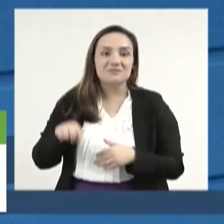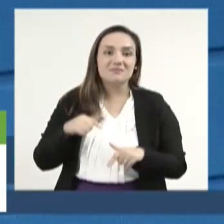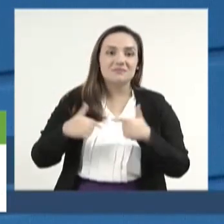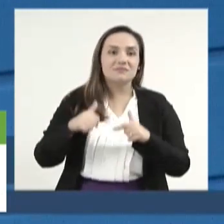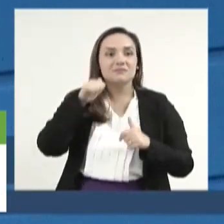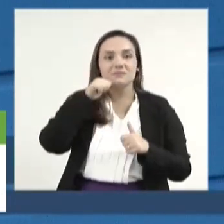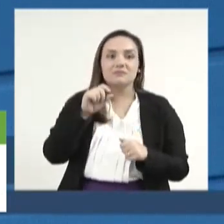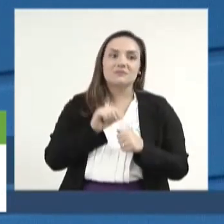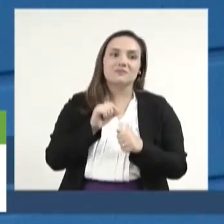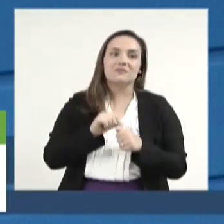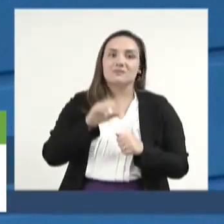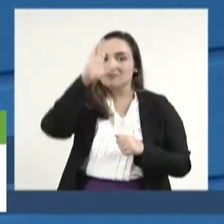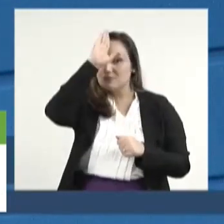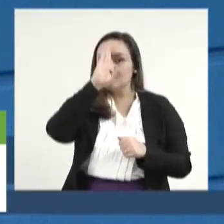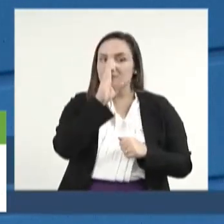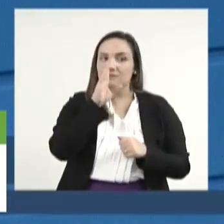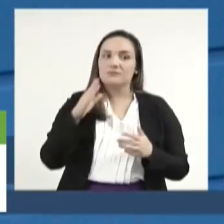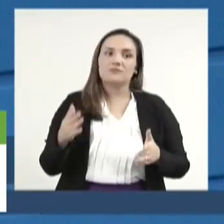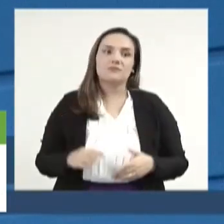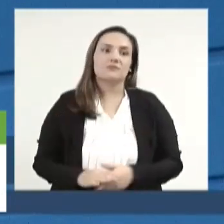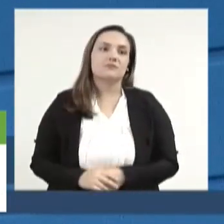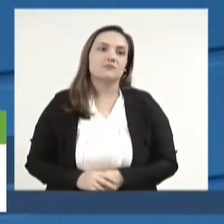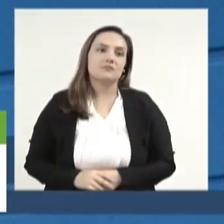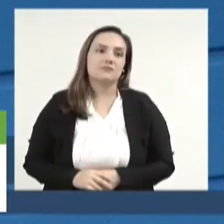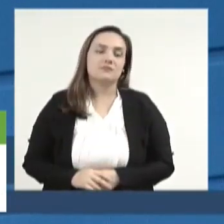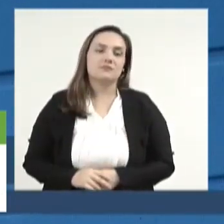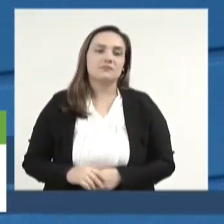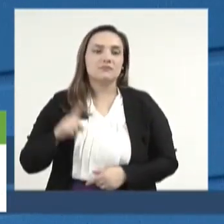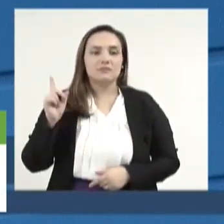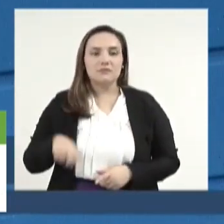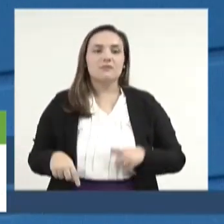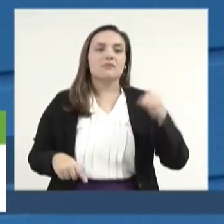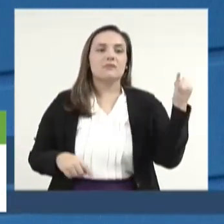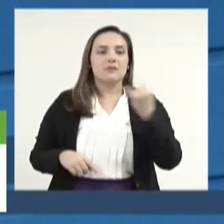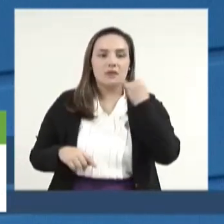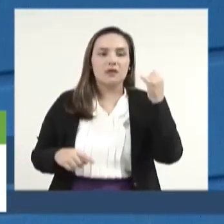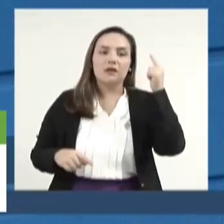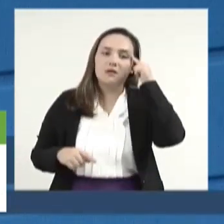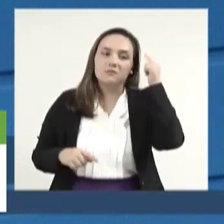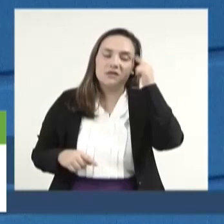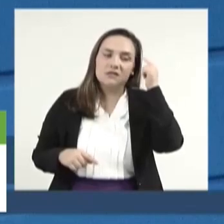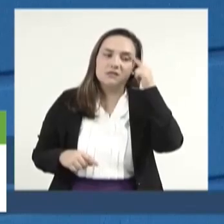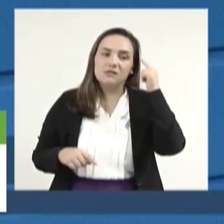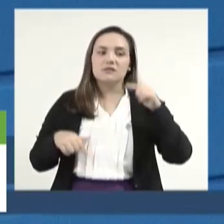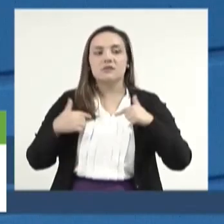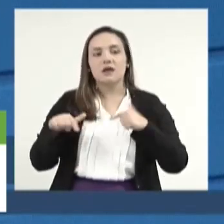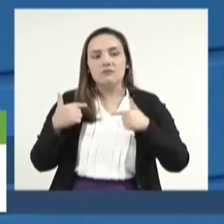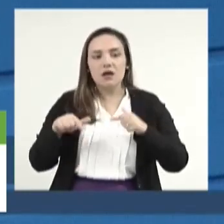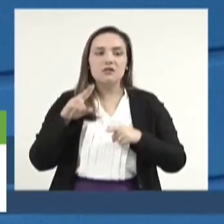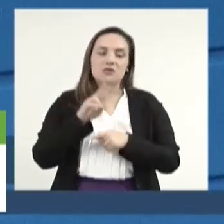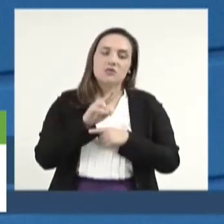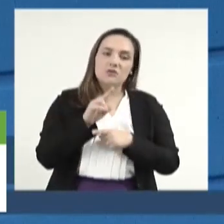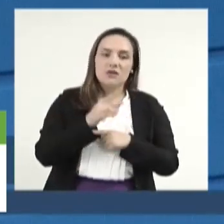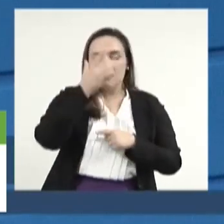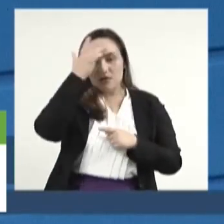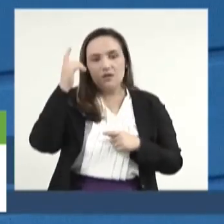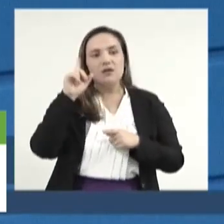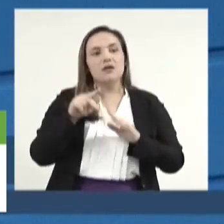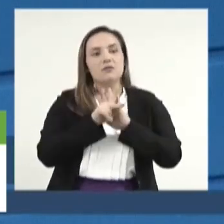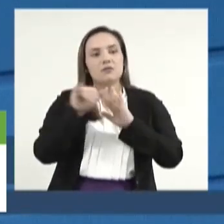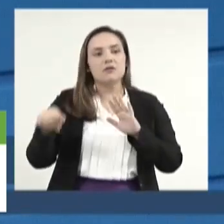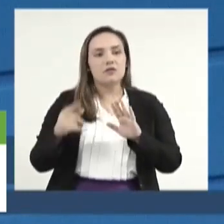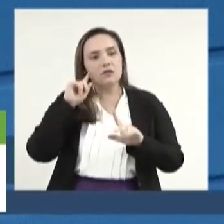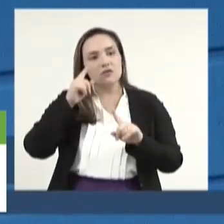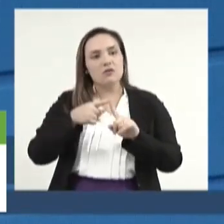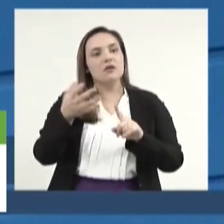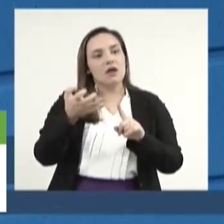mulheres fazem de forma gratuita. Então, é importante que a gente passe a refletir sobre o trabalho dos cuidados e esse projeto é um